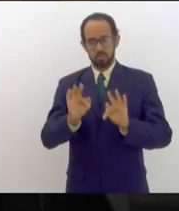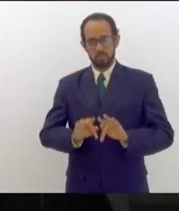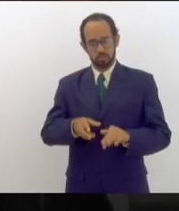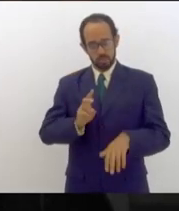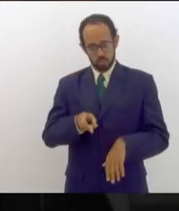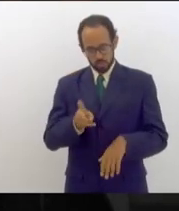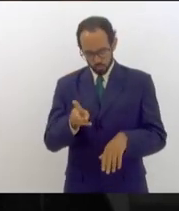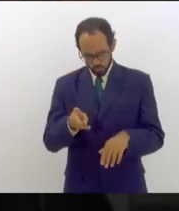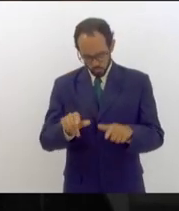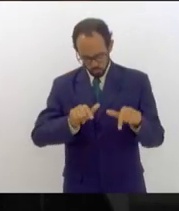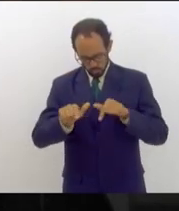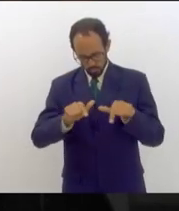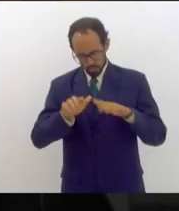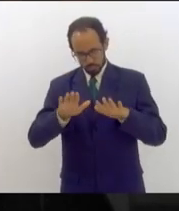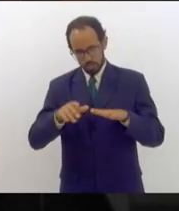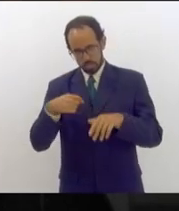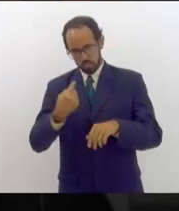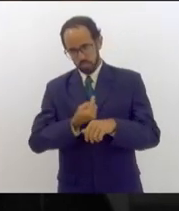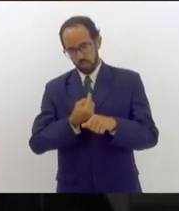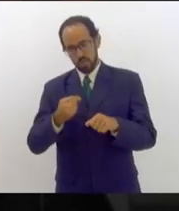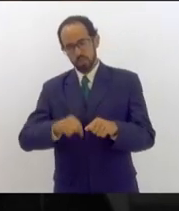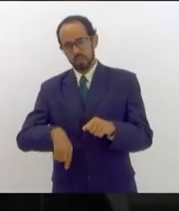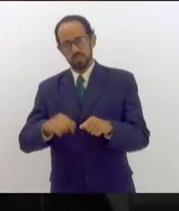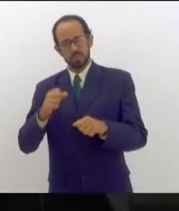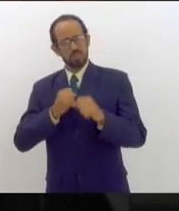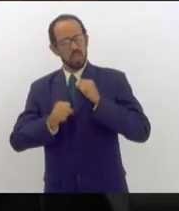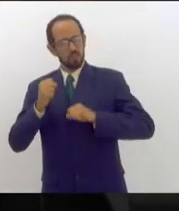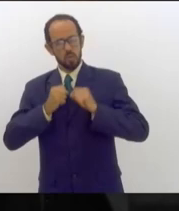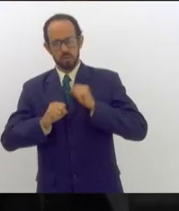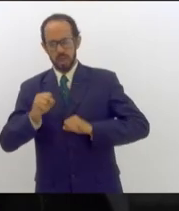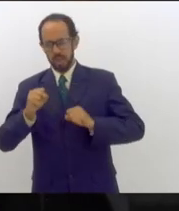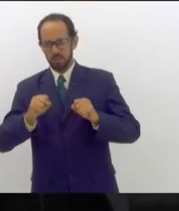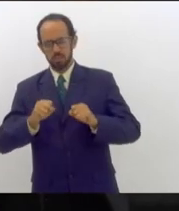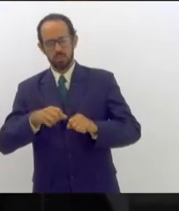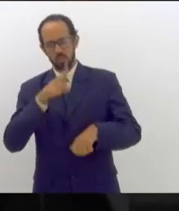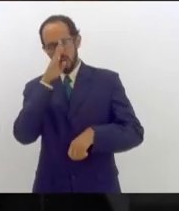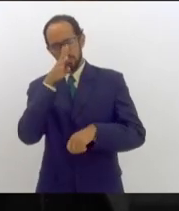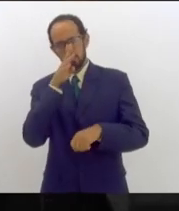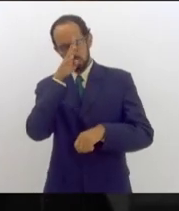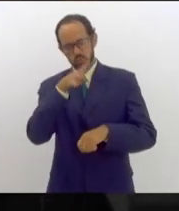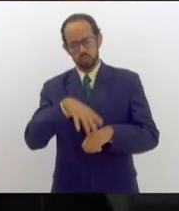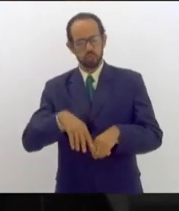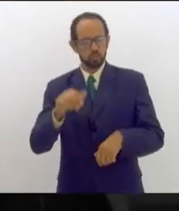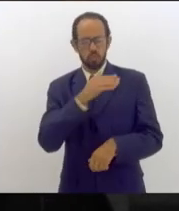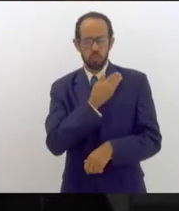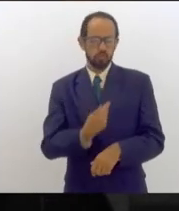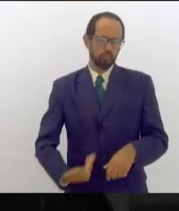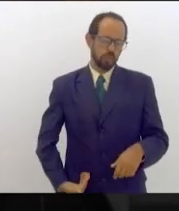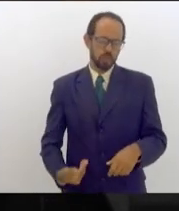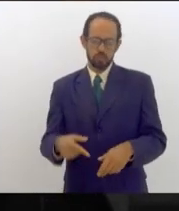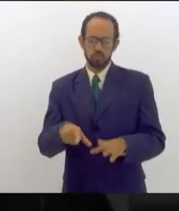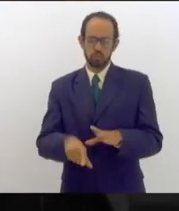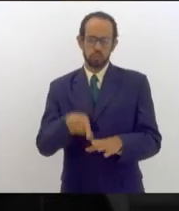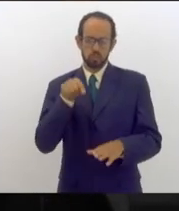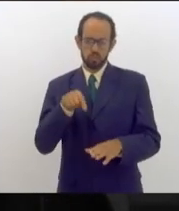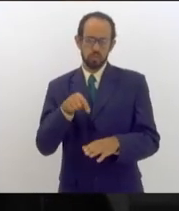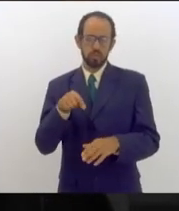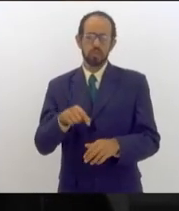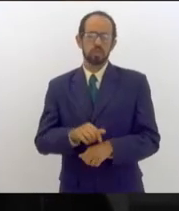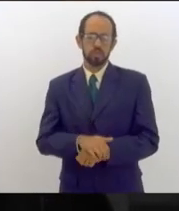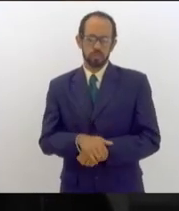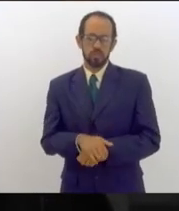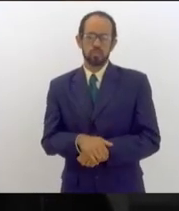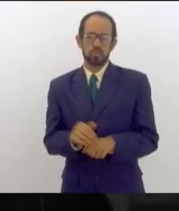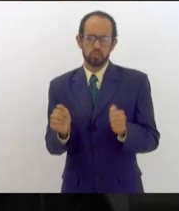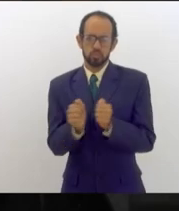do serviço mas a gente está revoltado com a indecência do caminho seguido pelo governo do estado